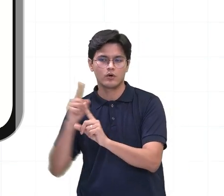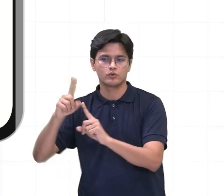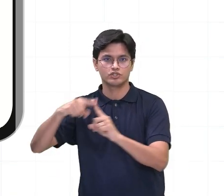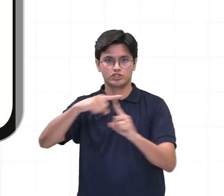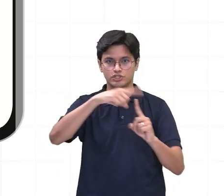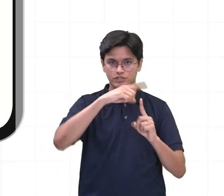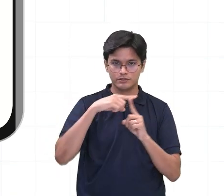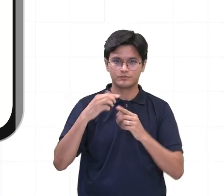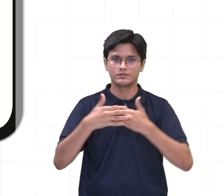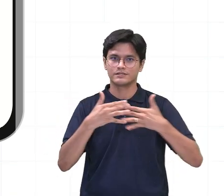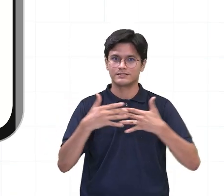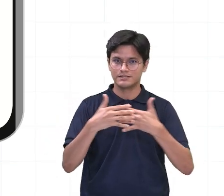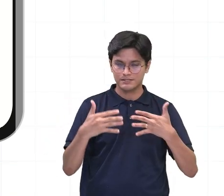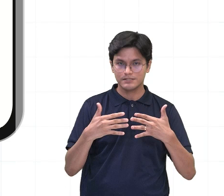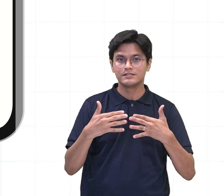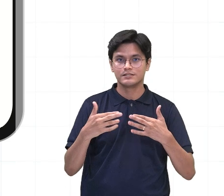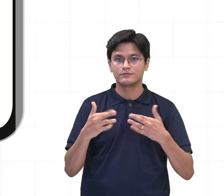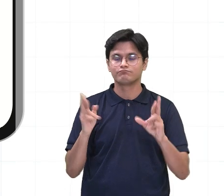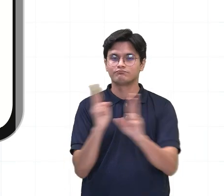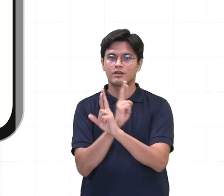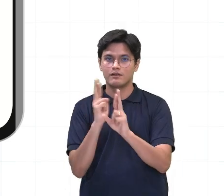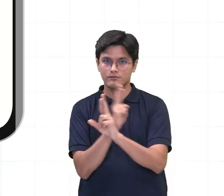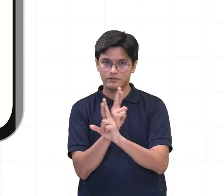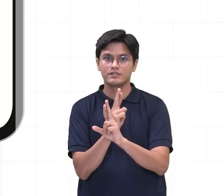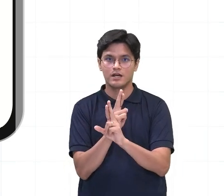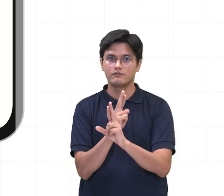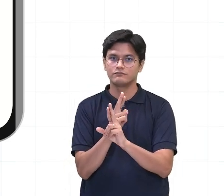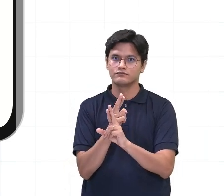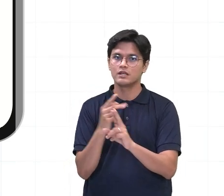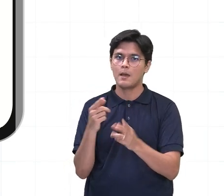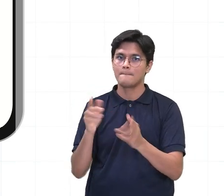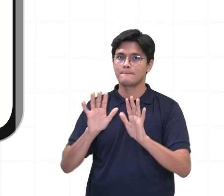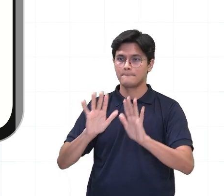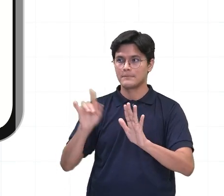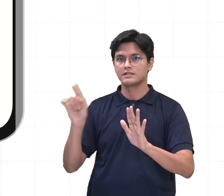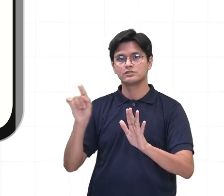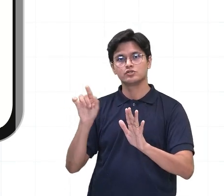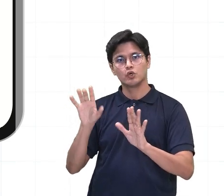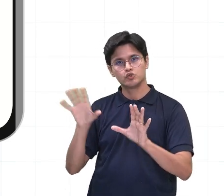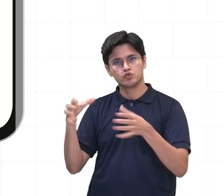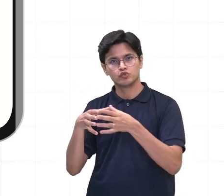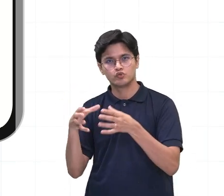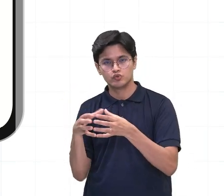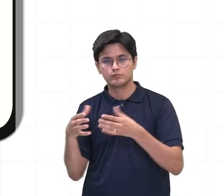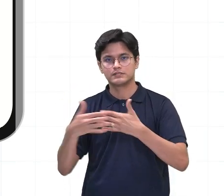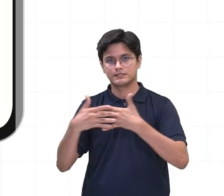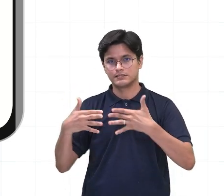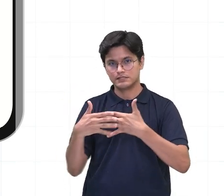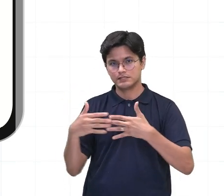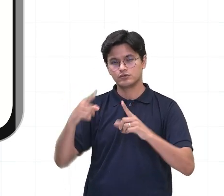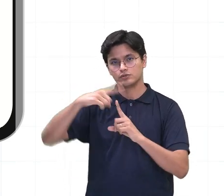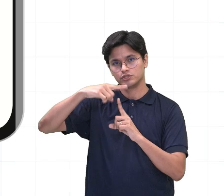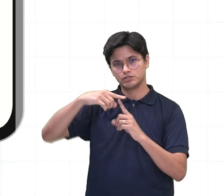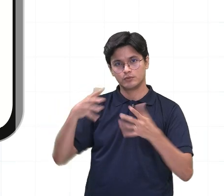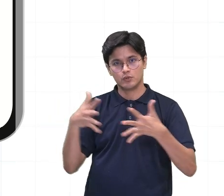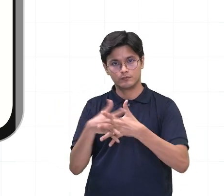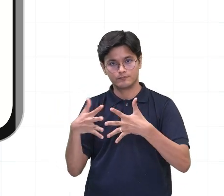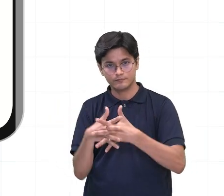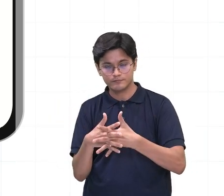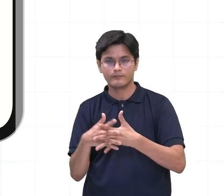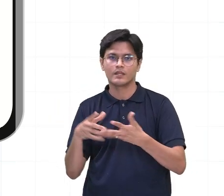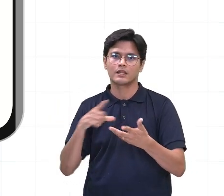de tecidos que fazem parte do tecido conjuntivo. A gente observa o tecido sanguíneo, o